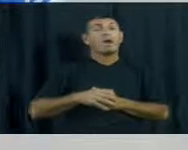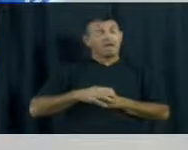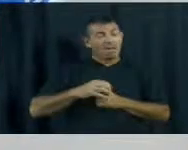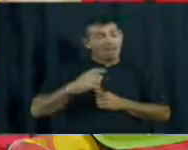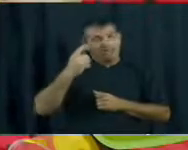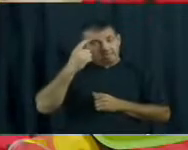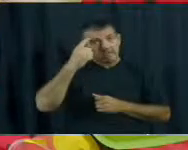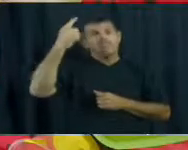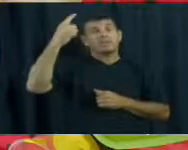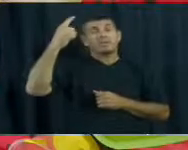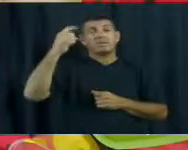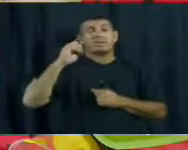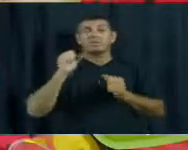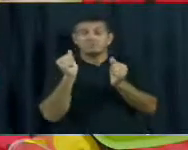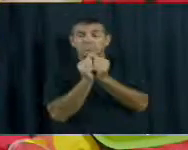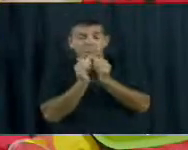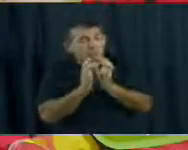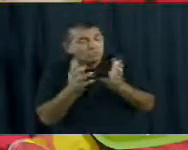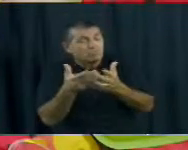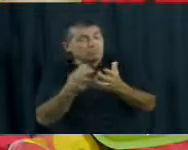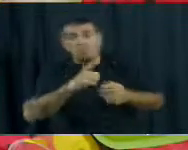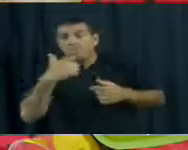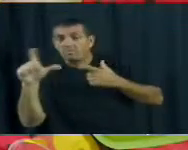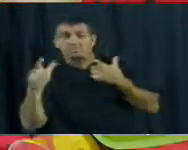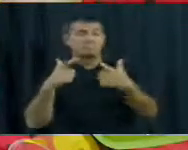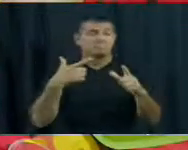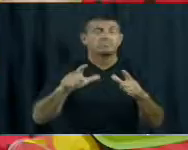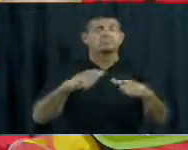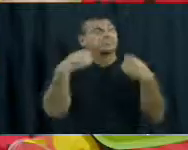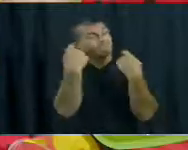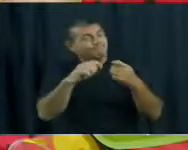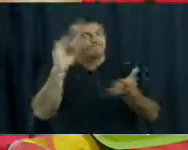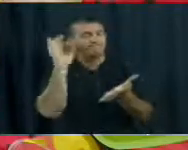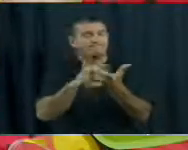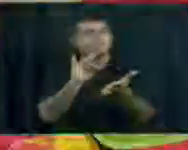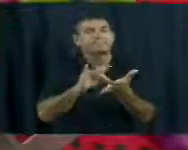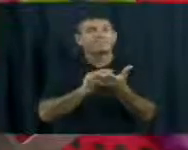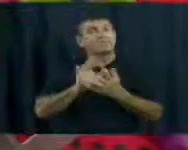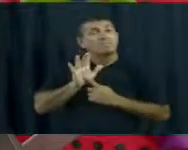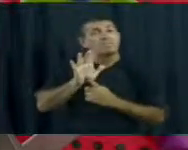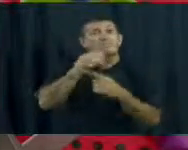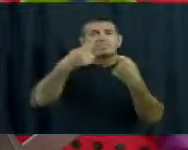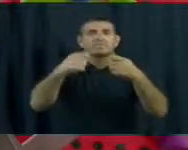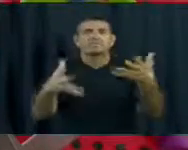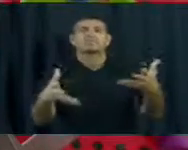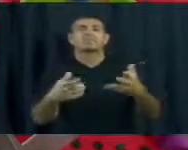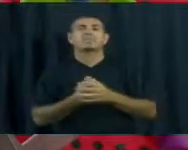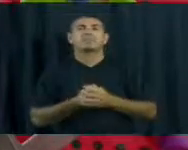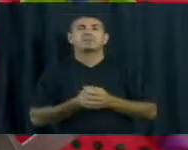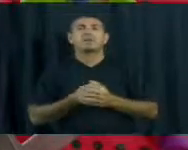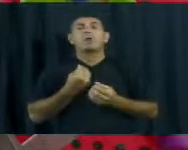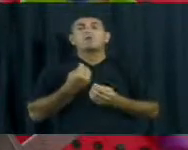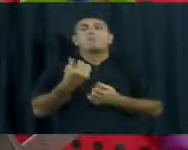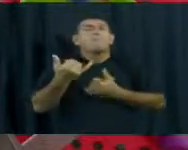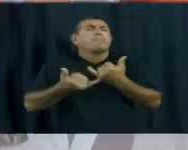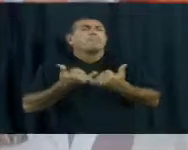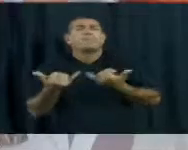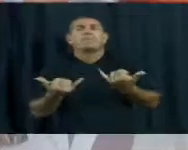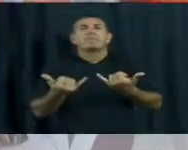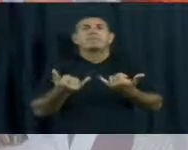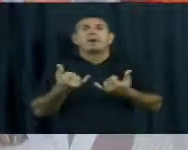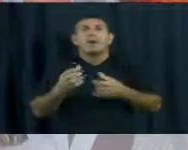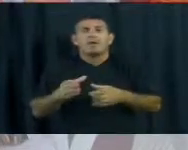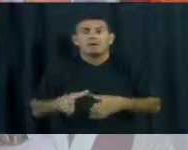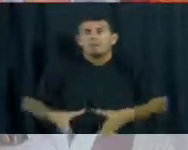com essas associações. A gente percebeu que existia essa necessidade de mostrar o que é a brincareta, o que são os